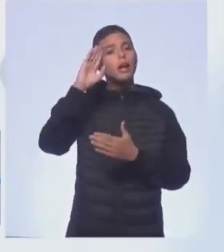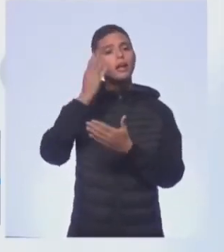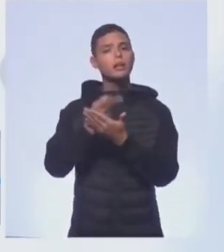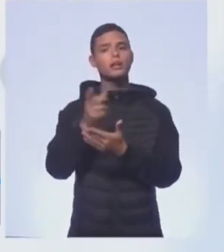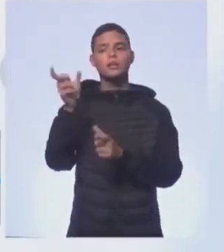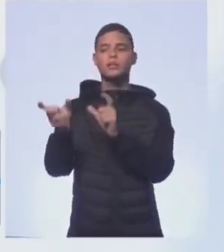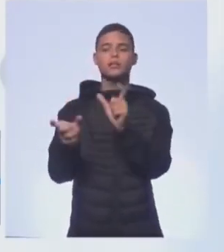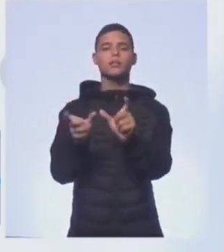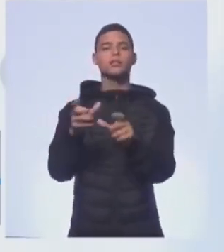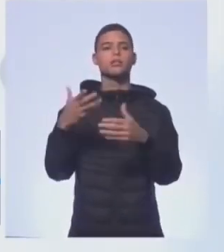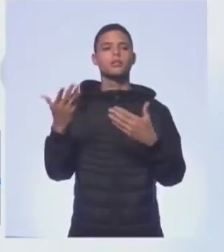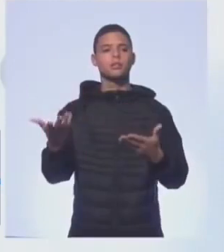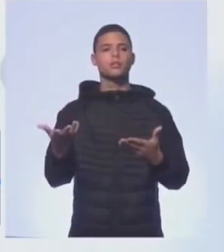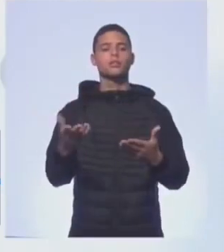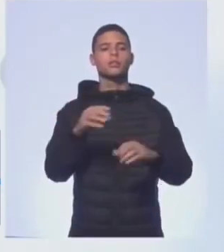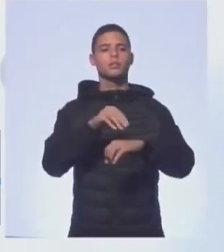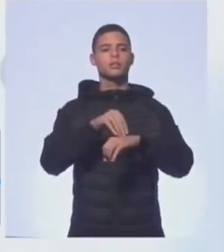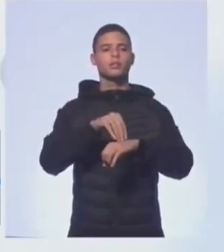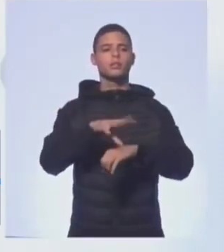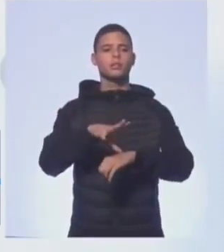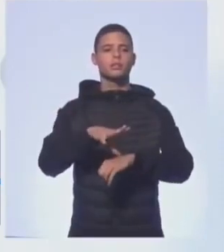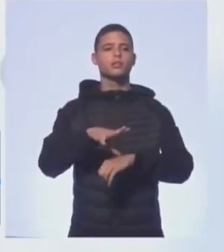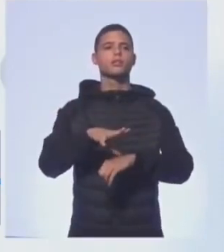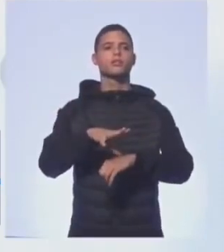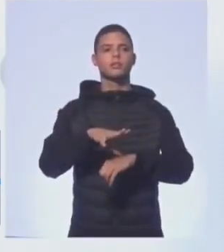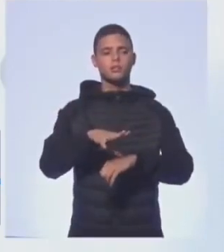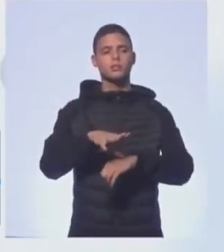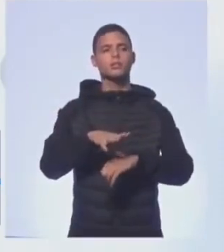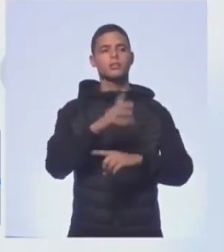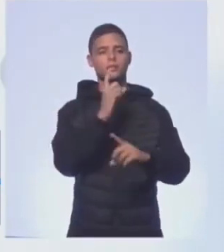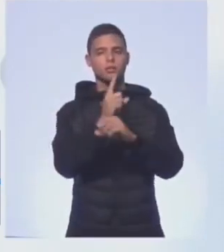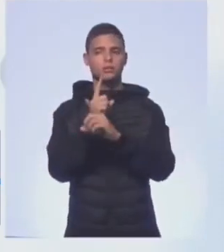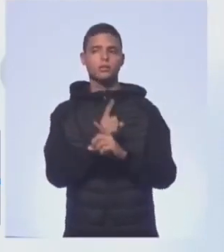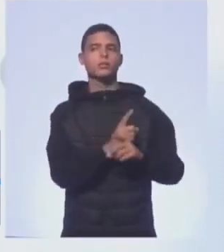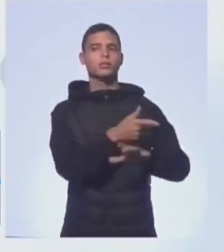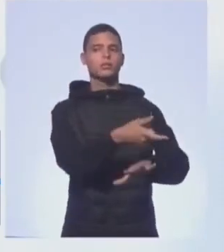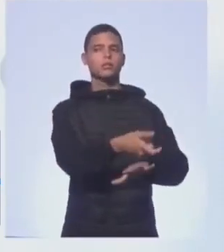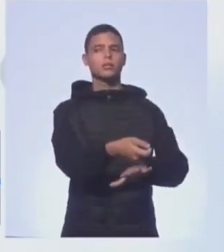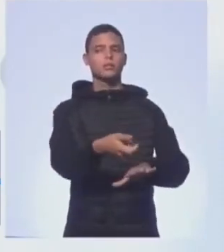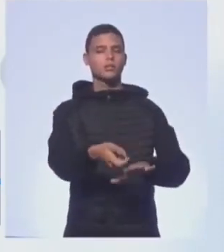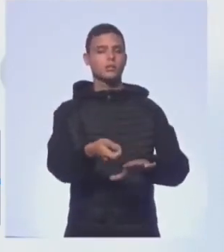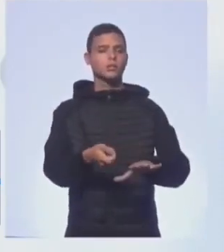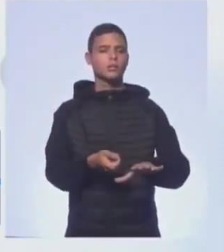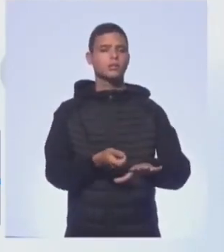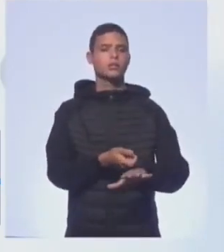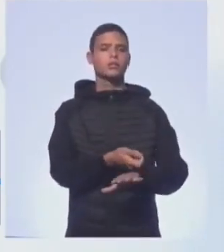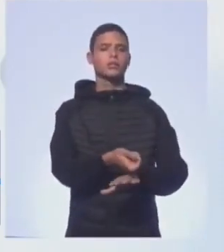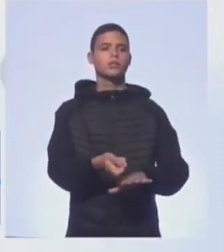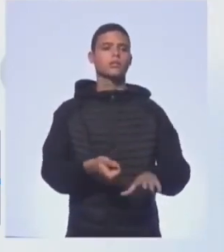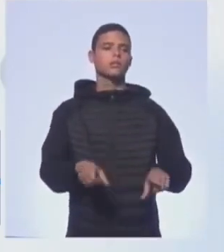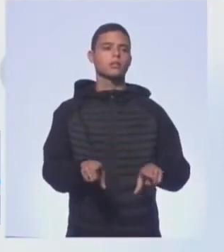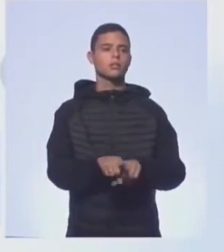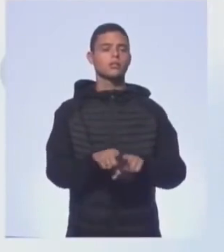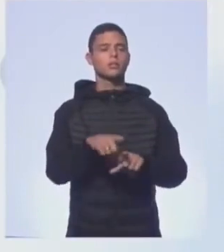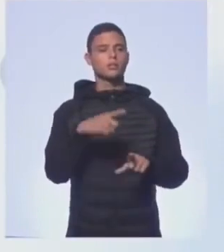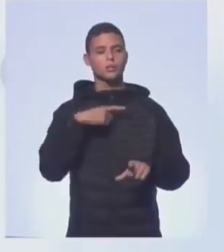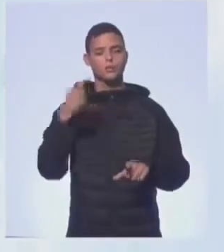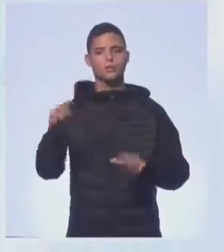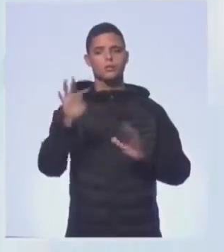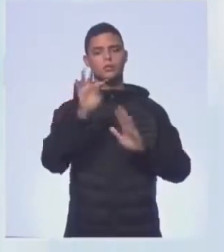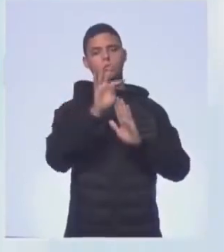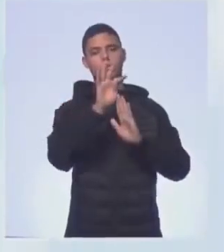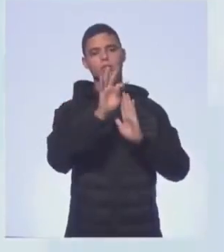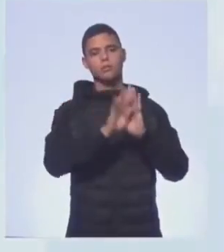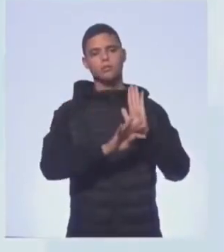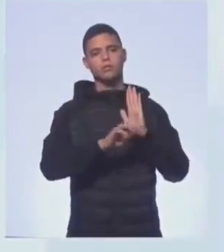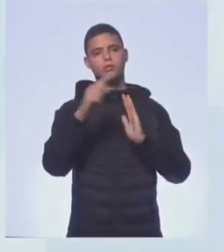tá bom? Então, essas são as dicas aí para critérios para identificar fake news. Vamos ver aqui agora. Eu trouxe um outro texto.